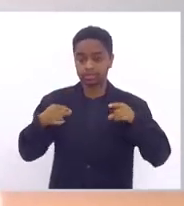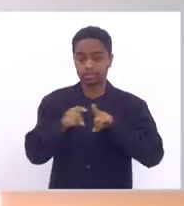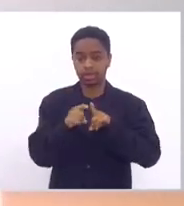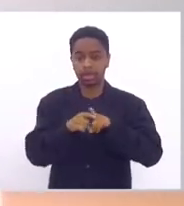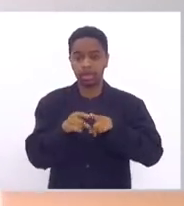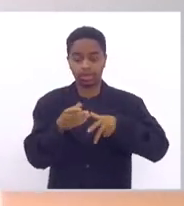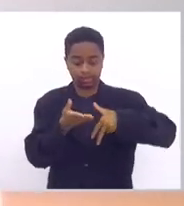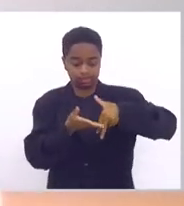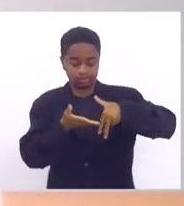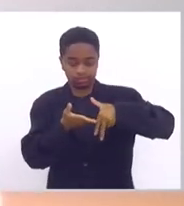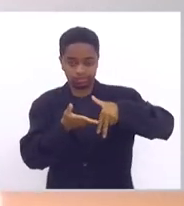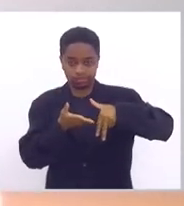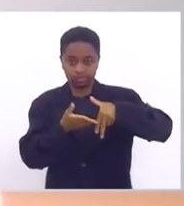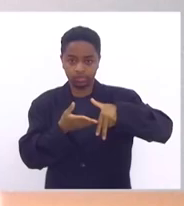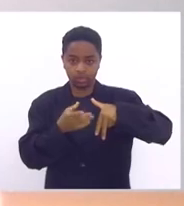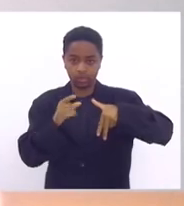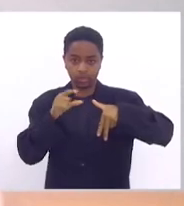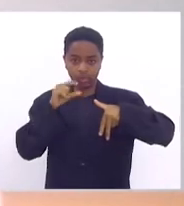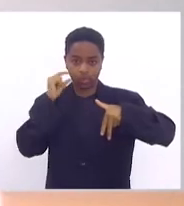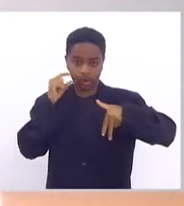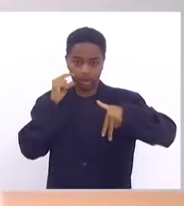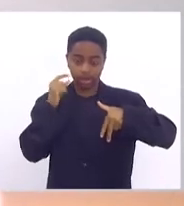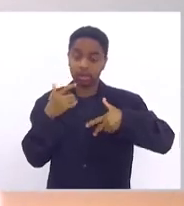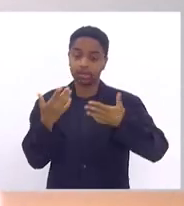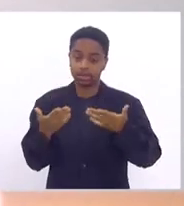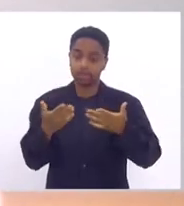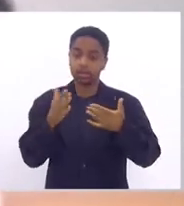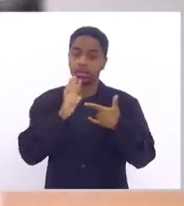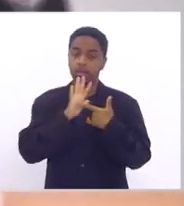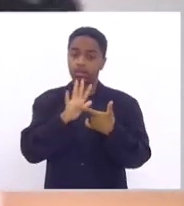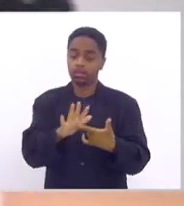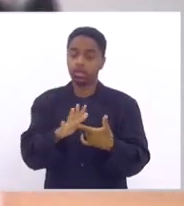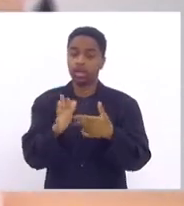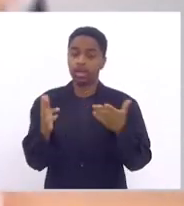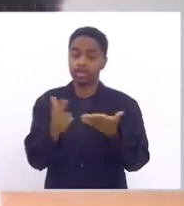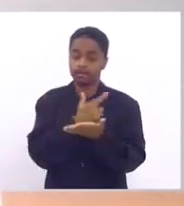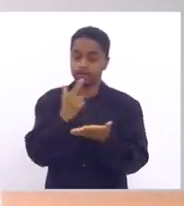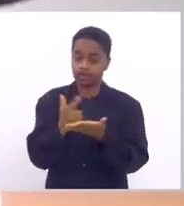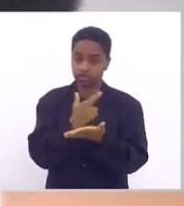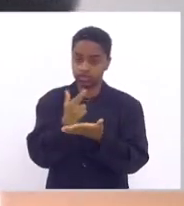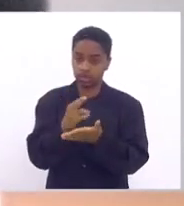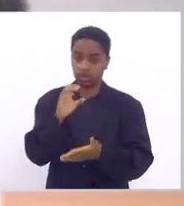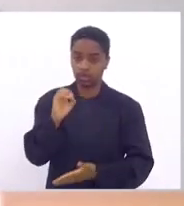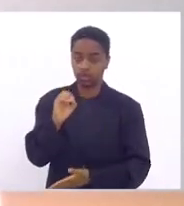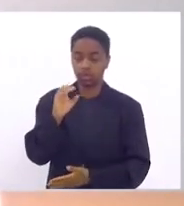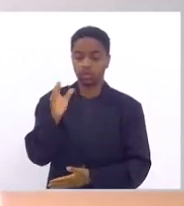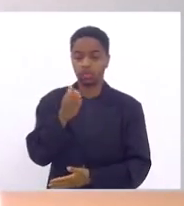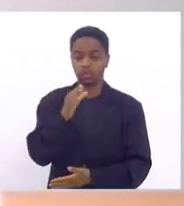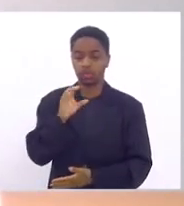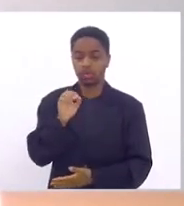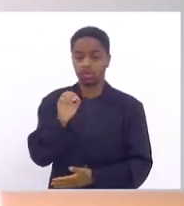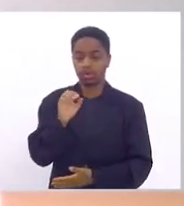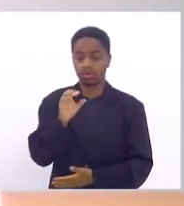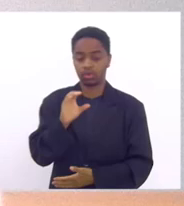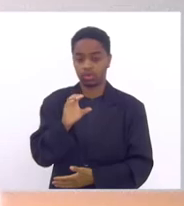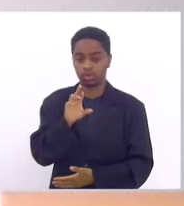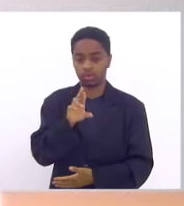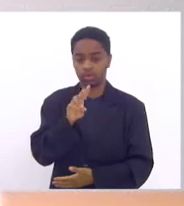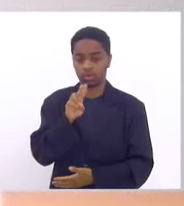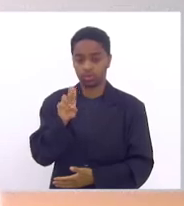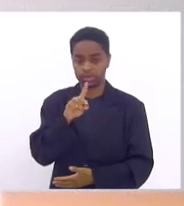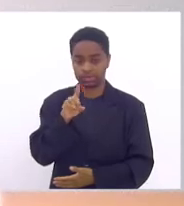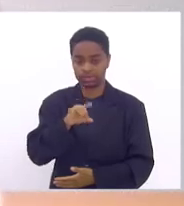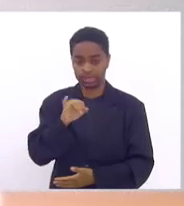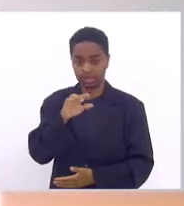praticamente até o joelho isso saiu na extinta revista O Cruzeiro que é uma uma revista antiguíssima o pessoal mais jovem não